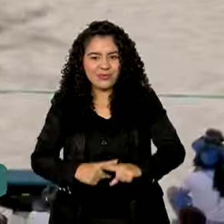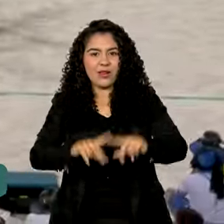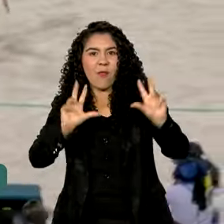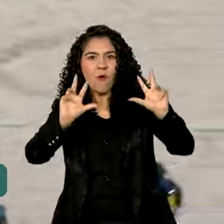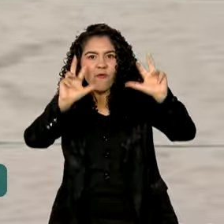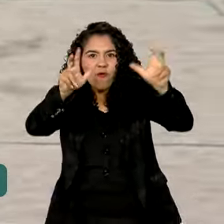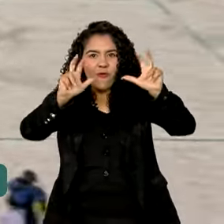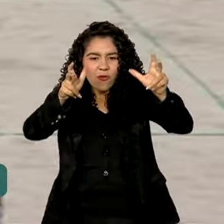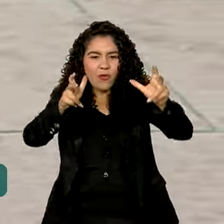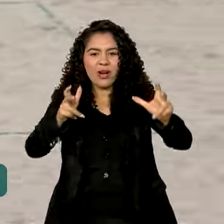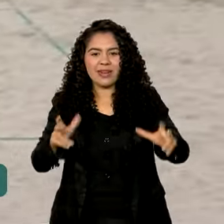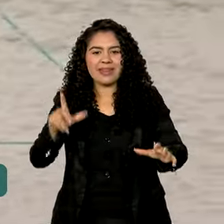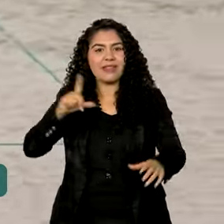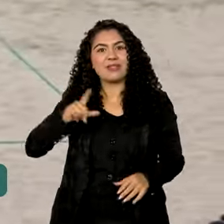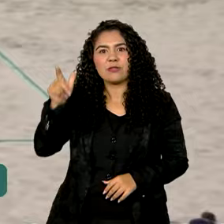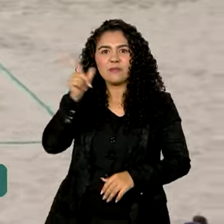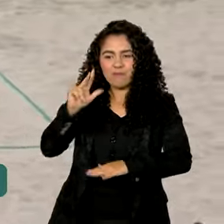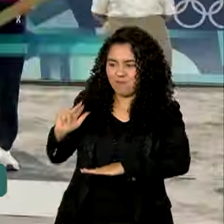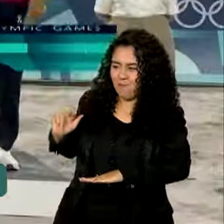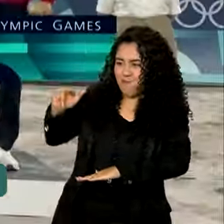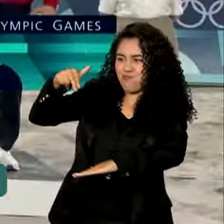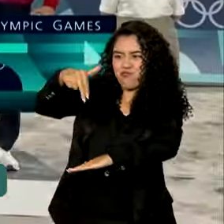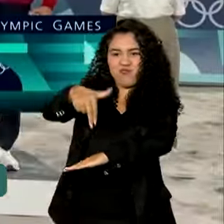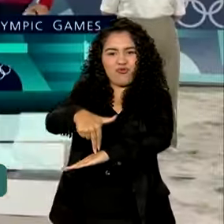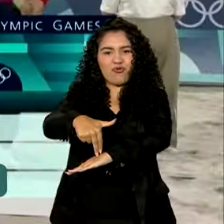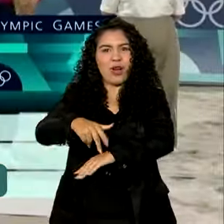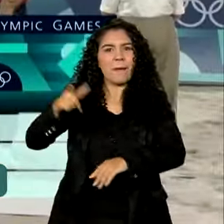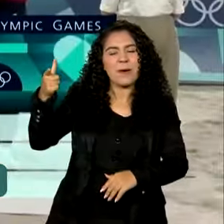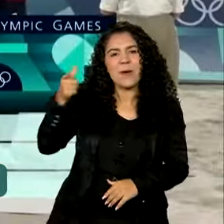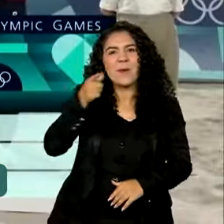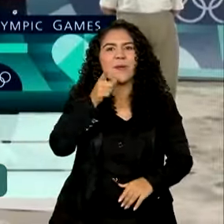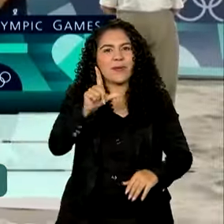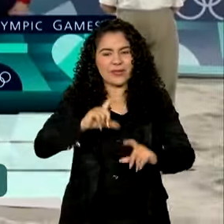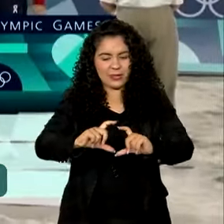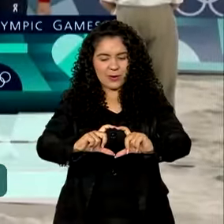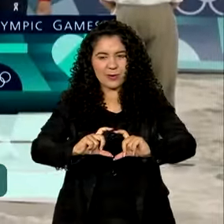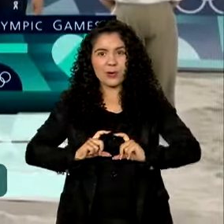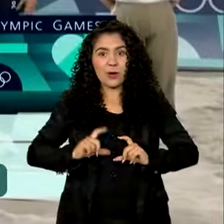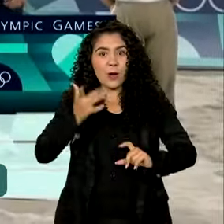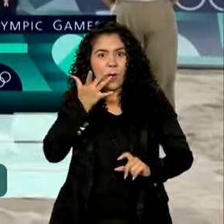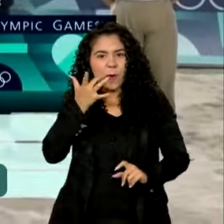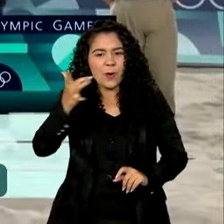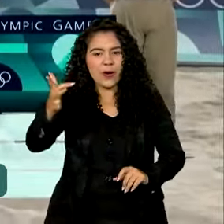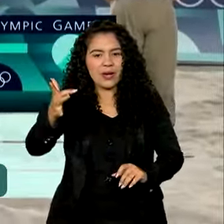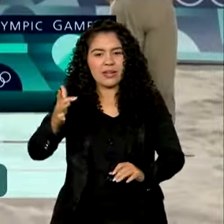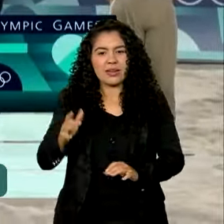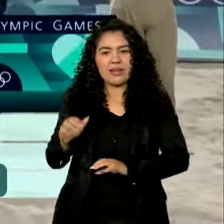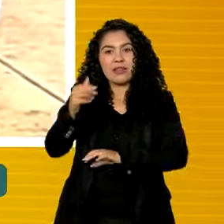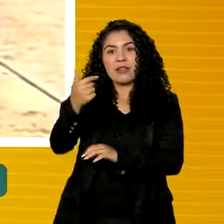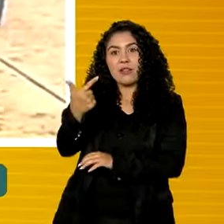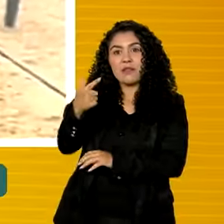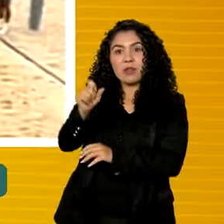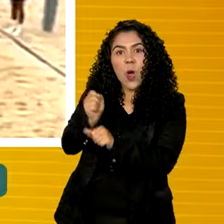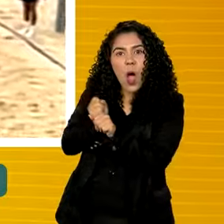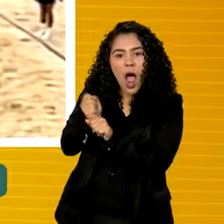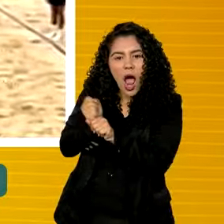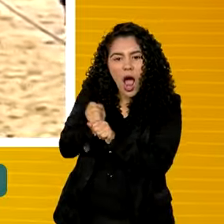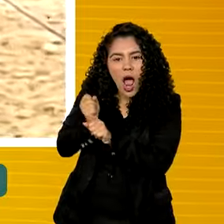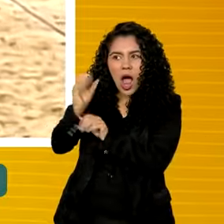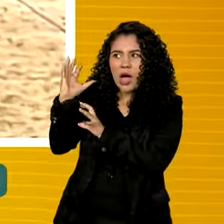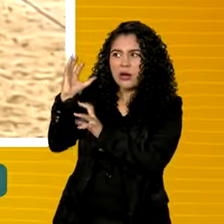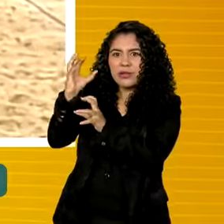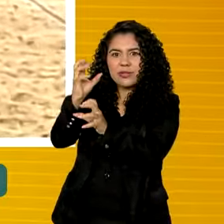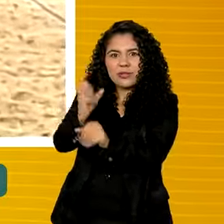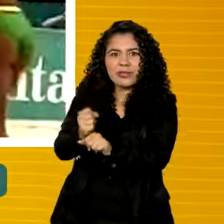das mulheres no lugar mais alto do pódio ao conquistar a medalha 28 anos após a marca de Sandra Pires e Jaque